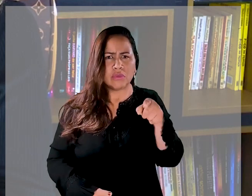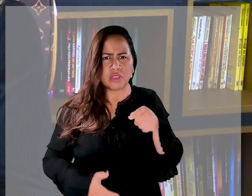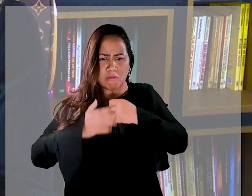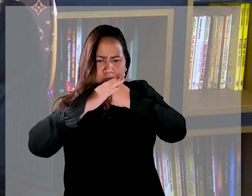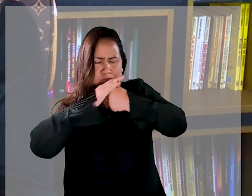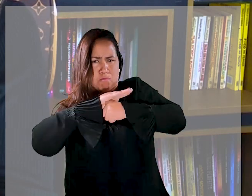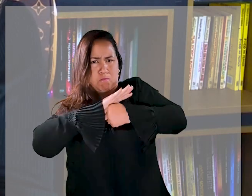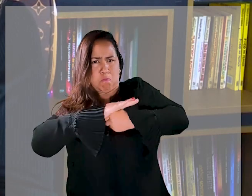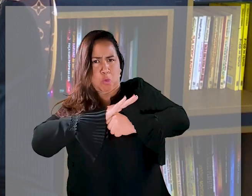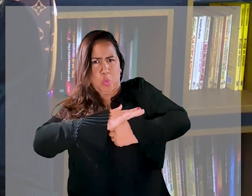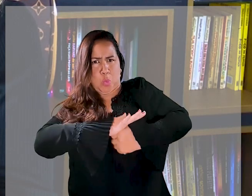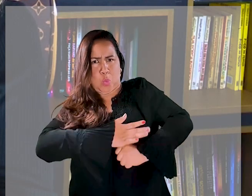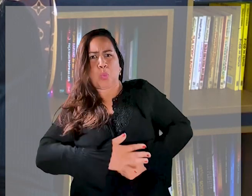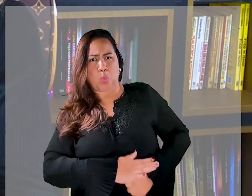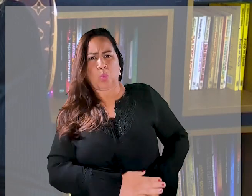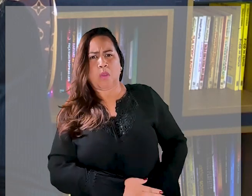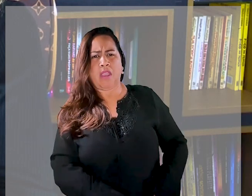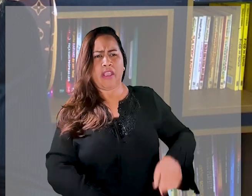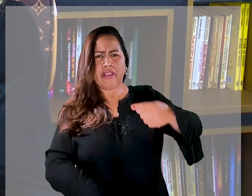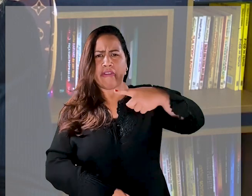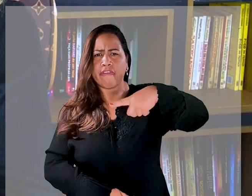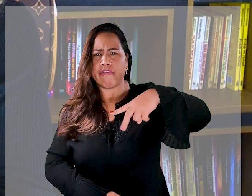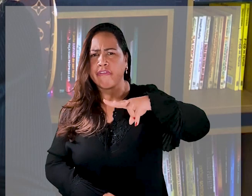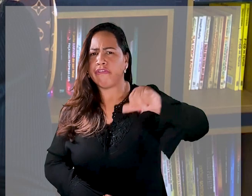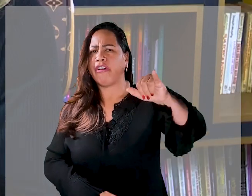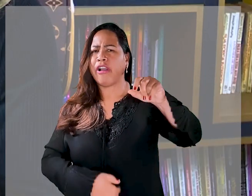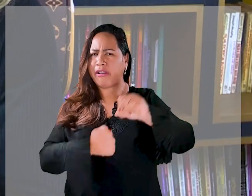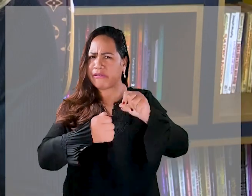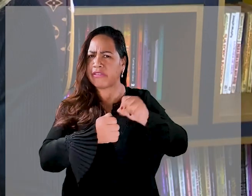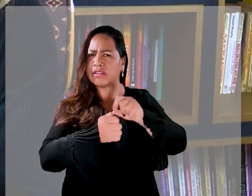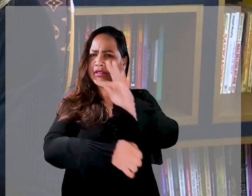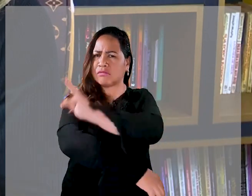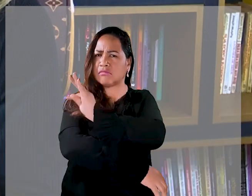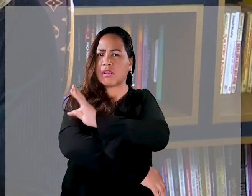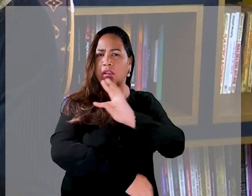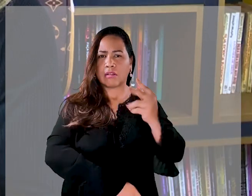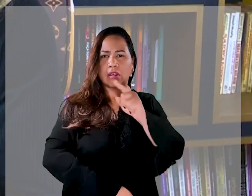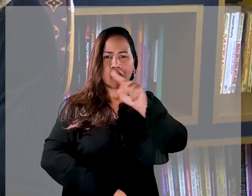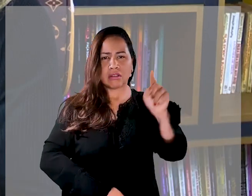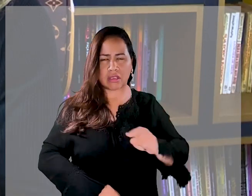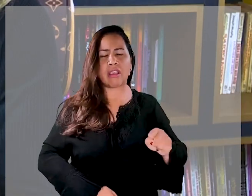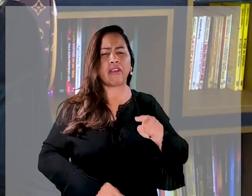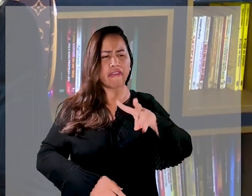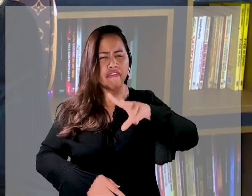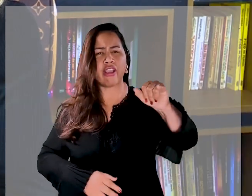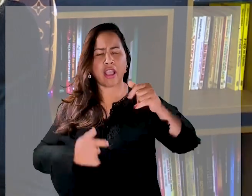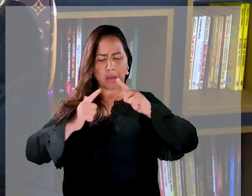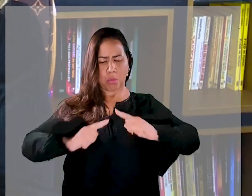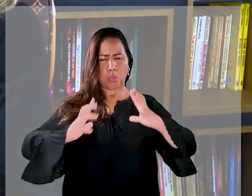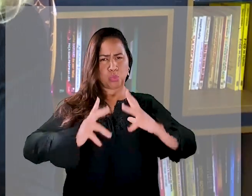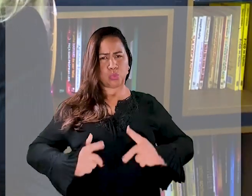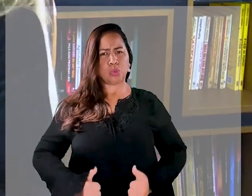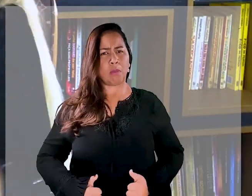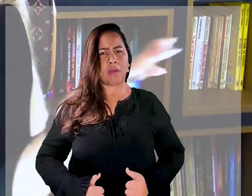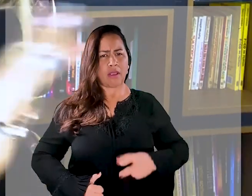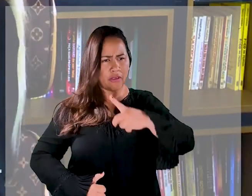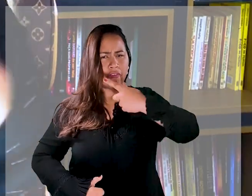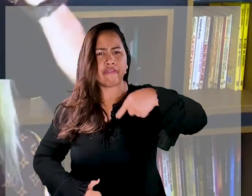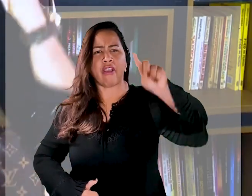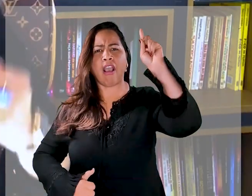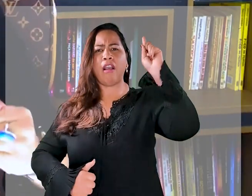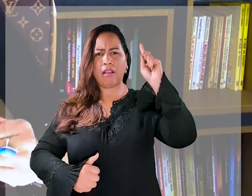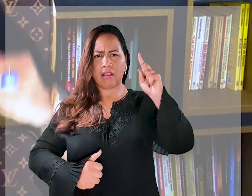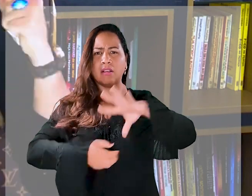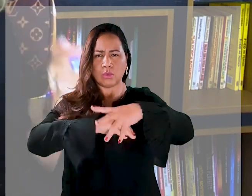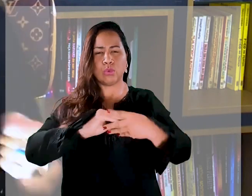curar. Isso é ser arrogante? É você que usa o chapéu. Eu sou quem eu sou. Viram que demais? Enquanto o outro falou, caramba,